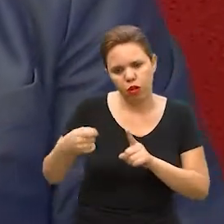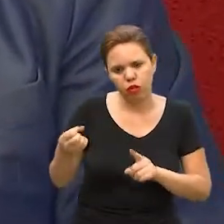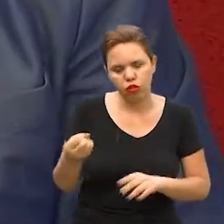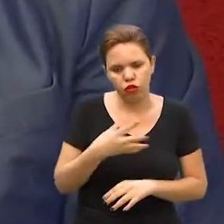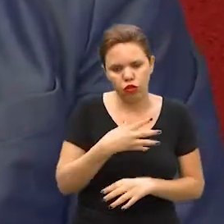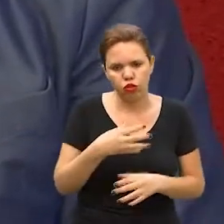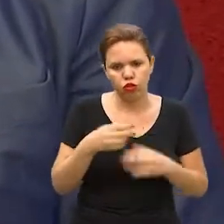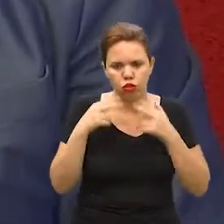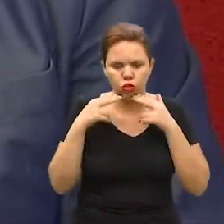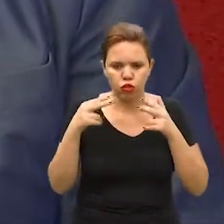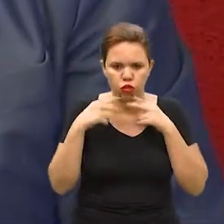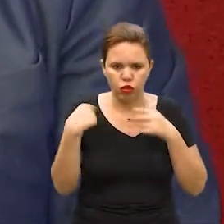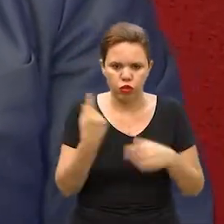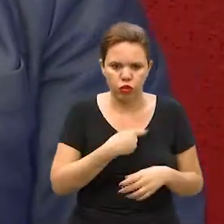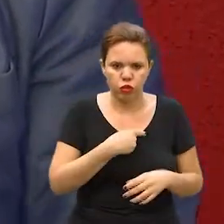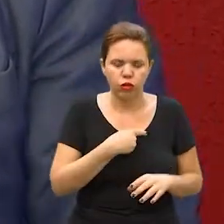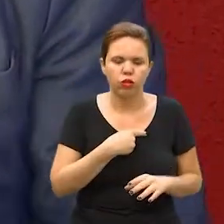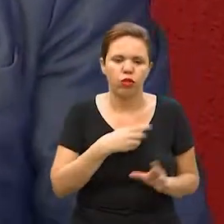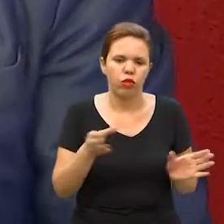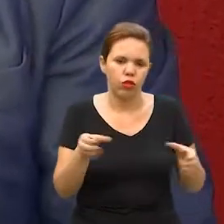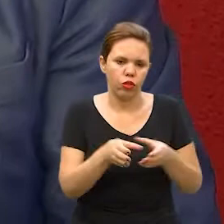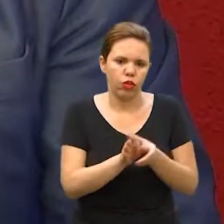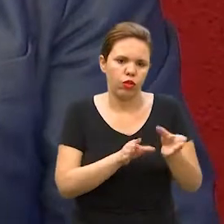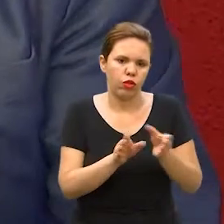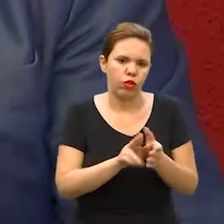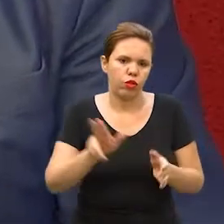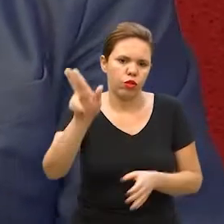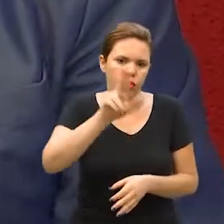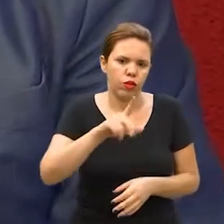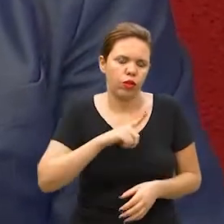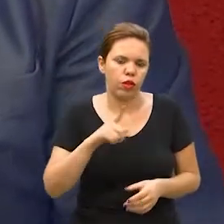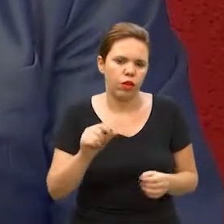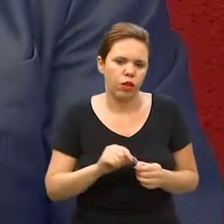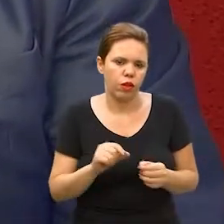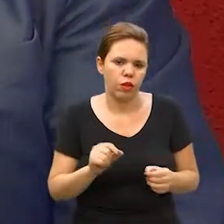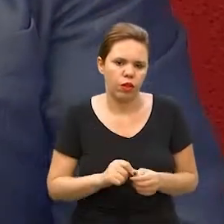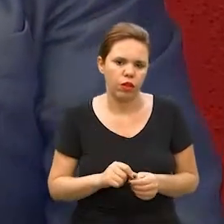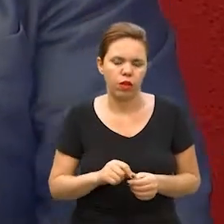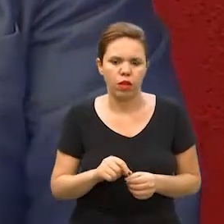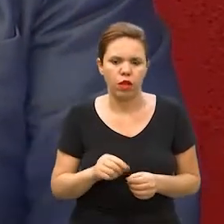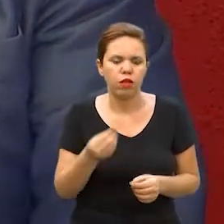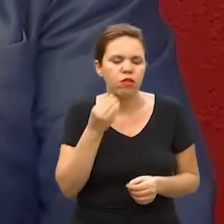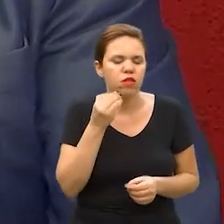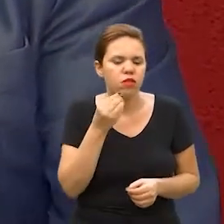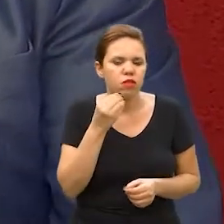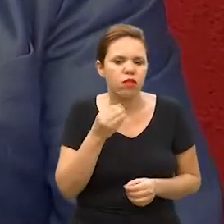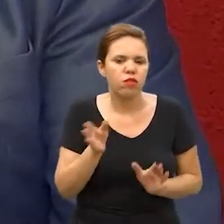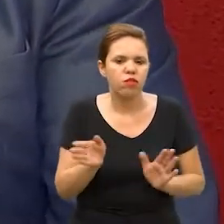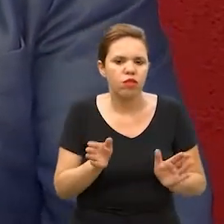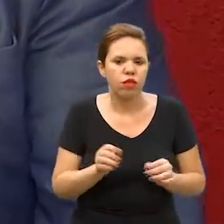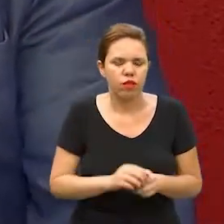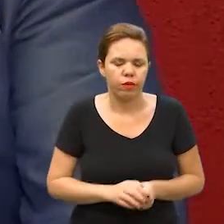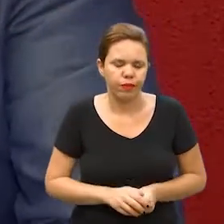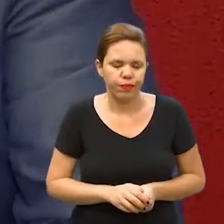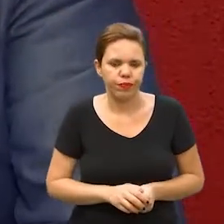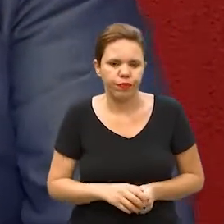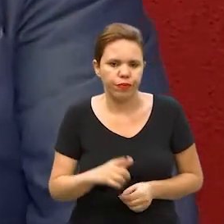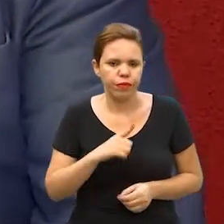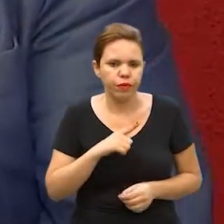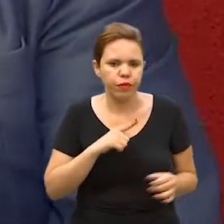para ser considerado no Conselho Universitário, existe esse viés, quer dizer, nós temos